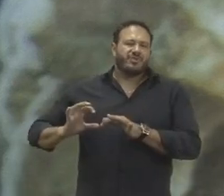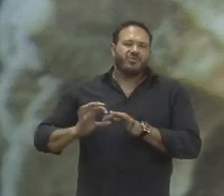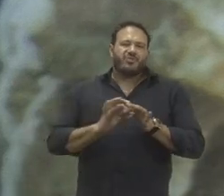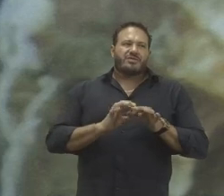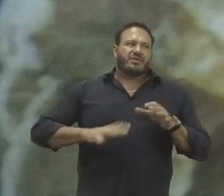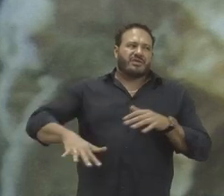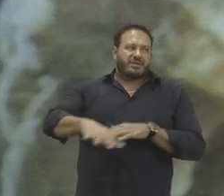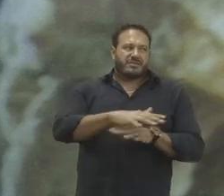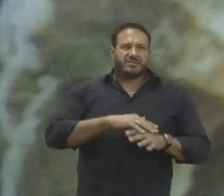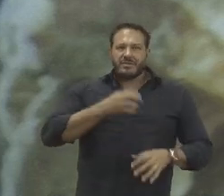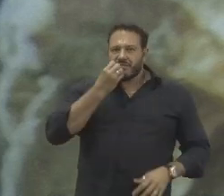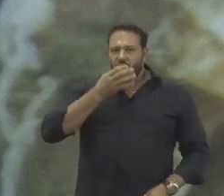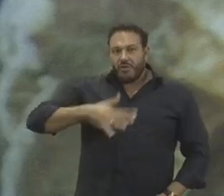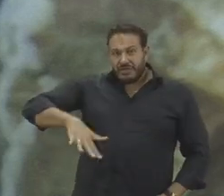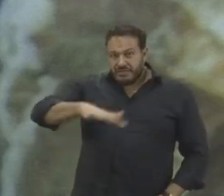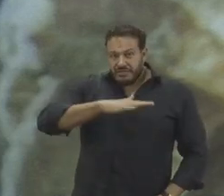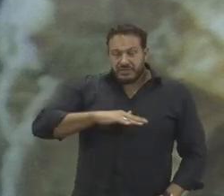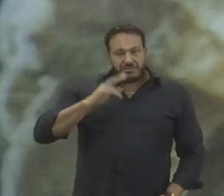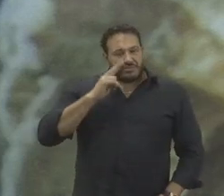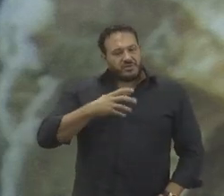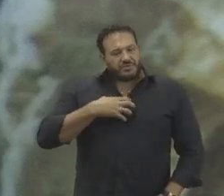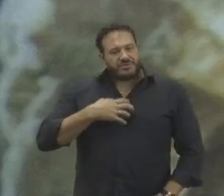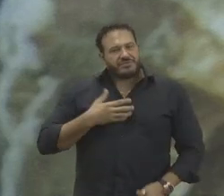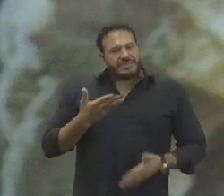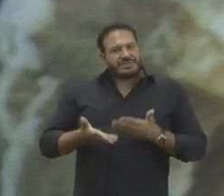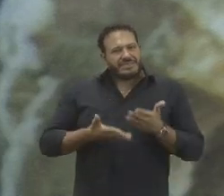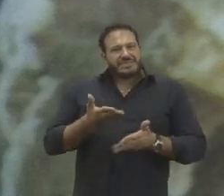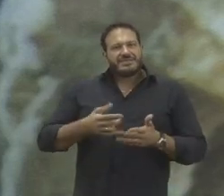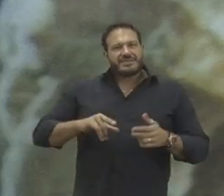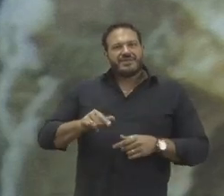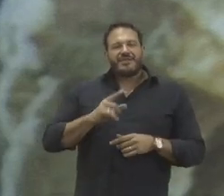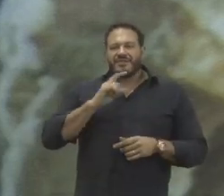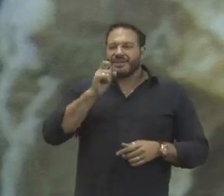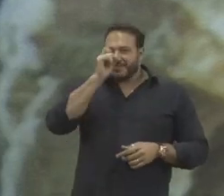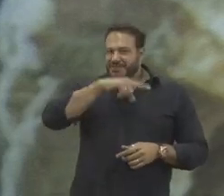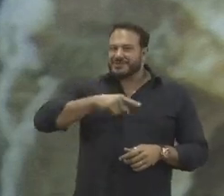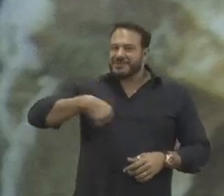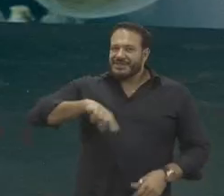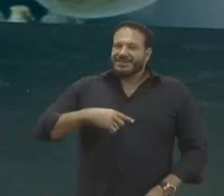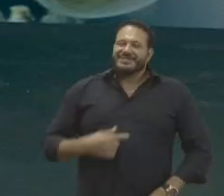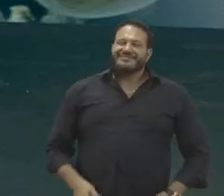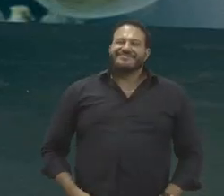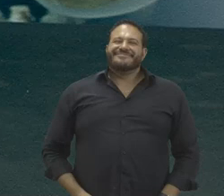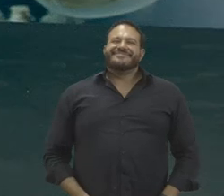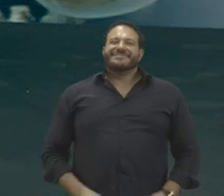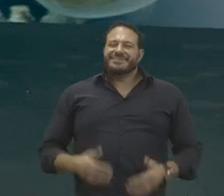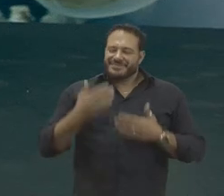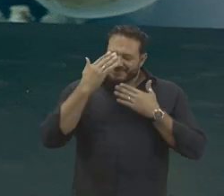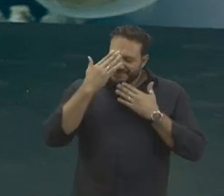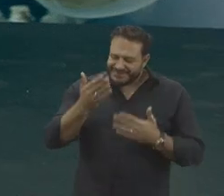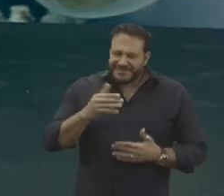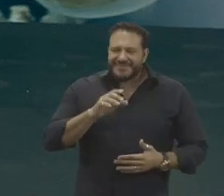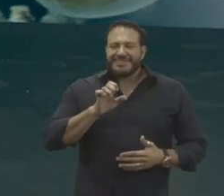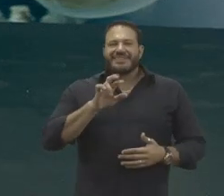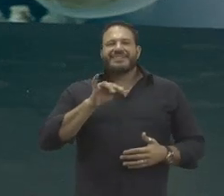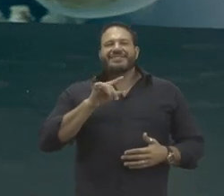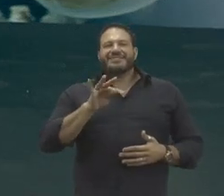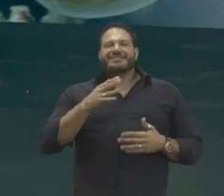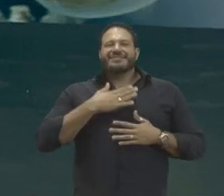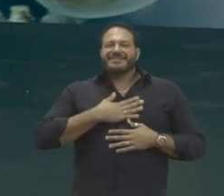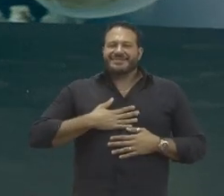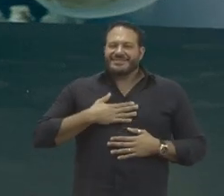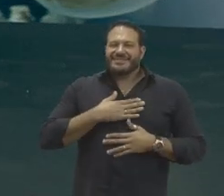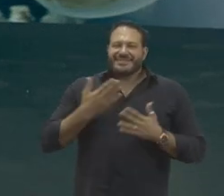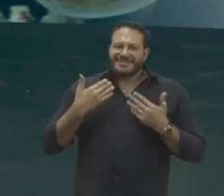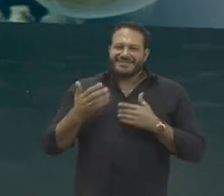e é bom a gente se comportar para que ele continue amistoso senão vai ficar feia a coisa para nós né Muito obrigado Ernesto gostei muito